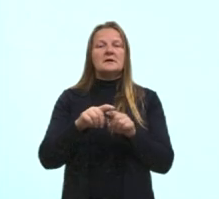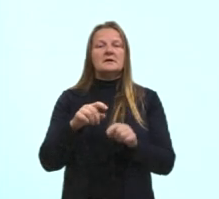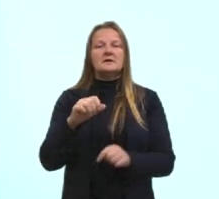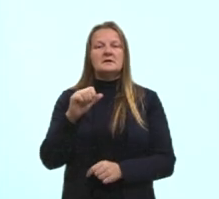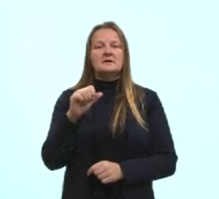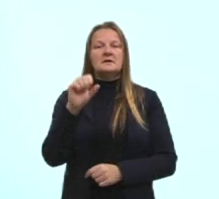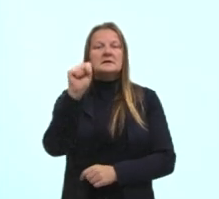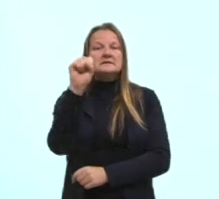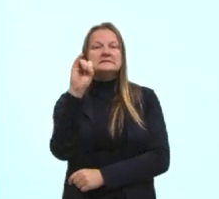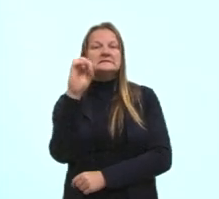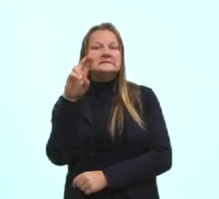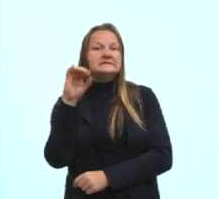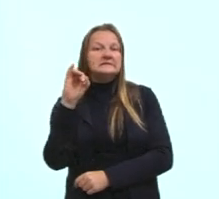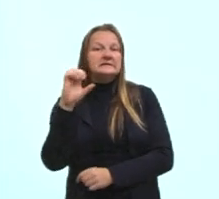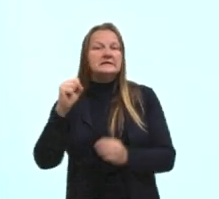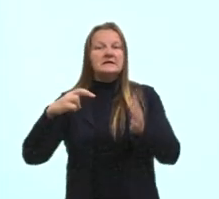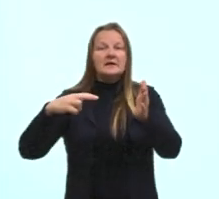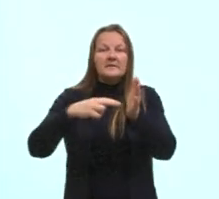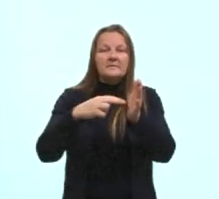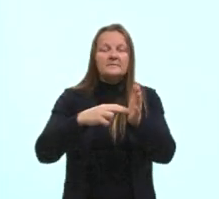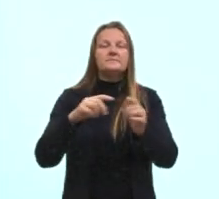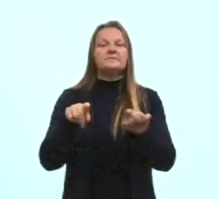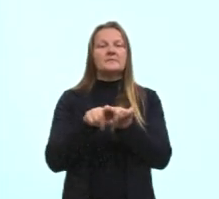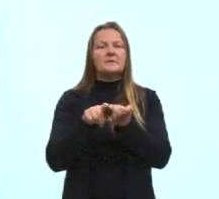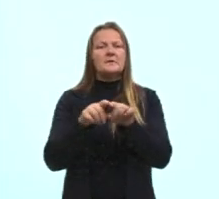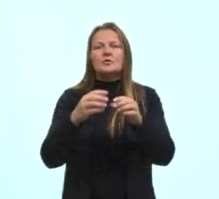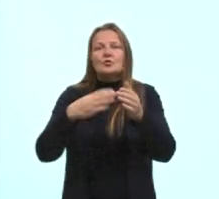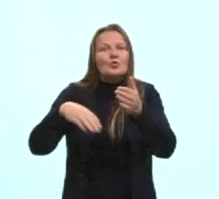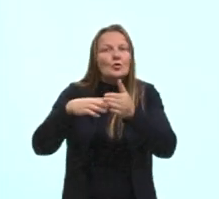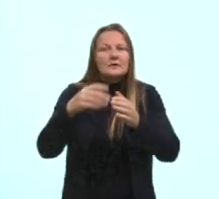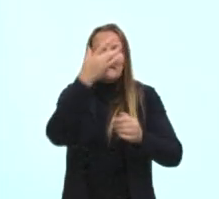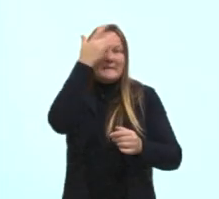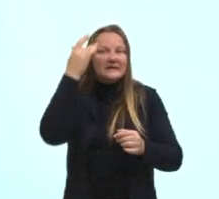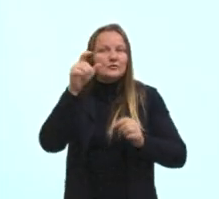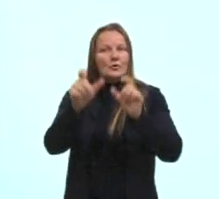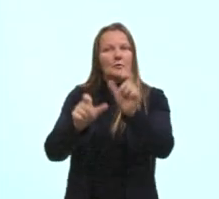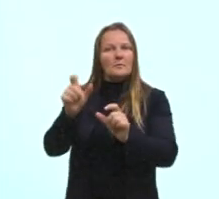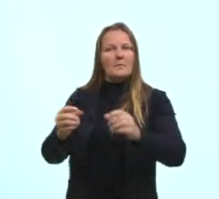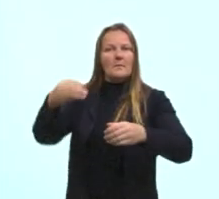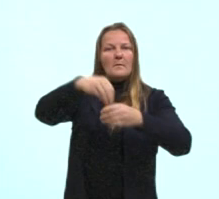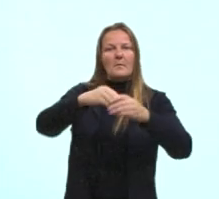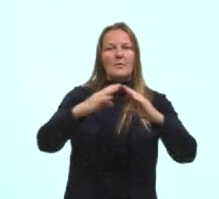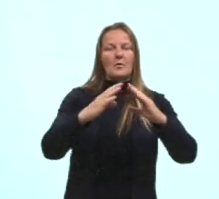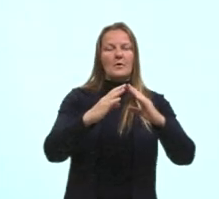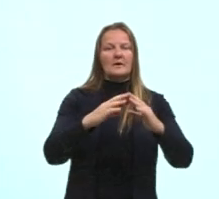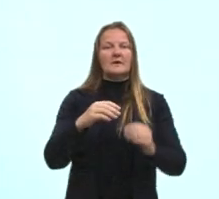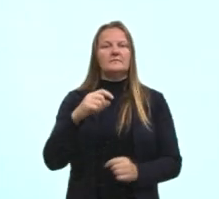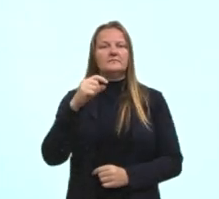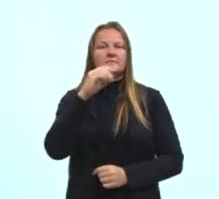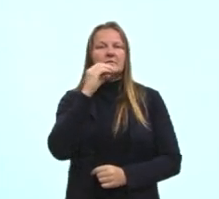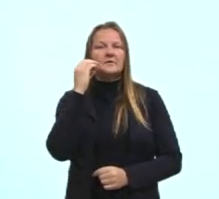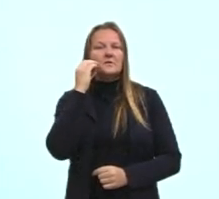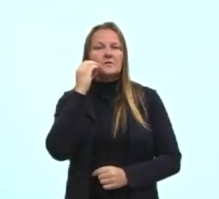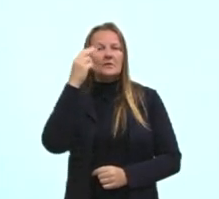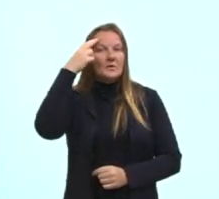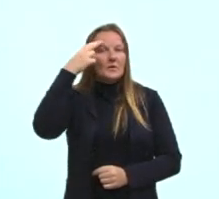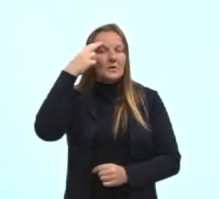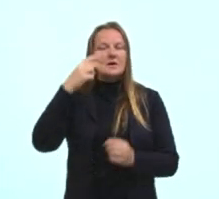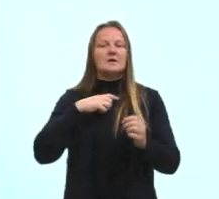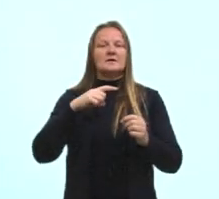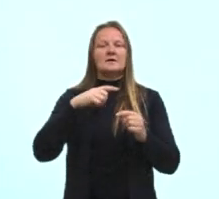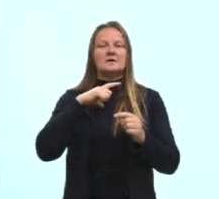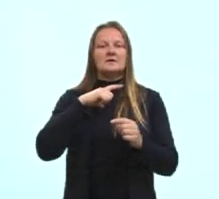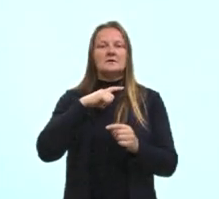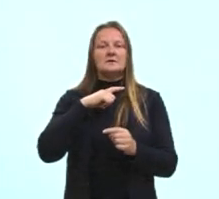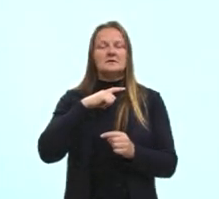é quem Mora nessa nessa região né sendo mais genérico né tu tem o árabe Arábia Saudita tem o Árabe da Síria